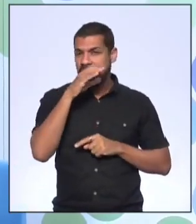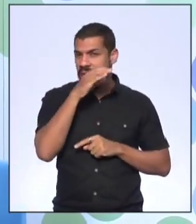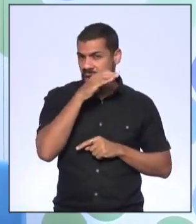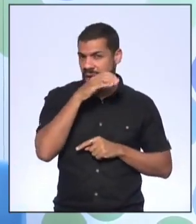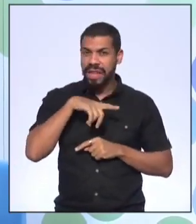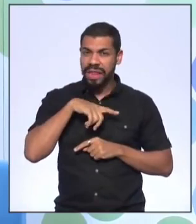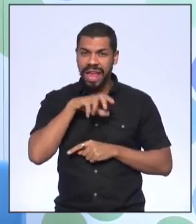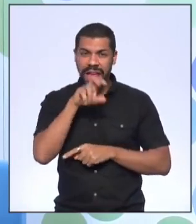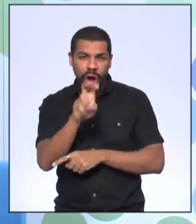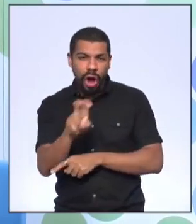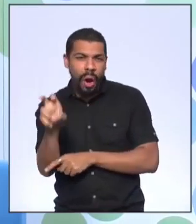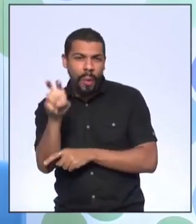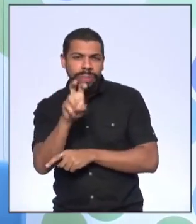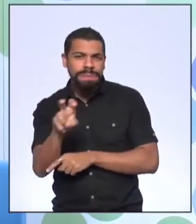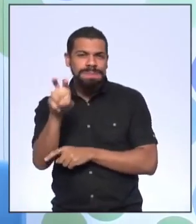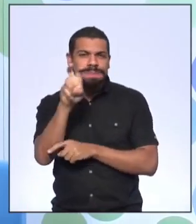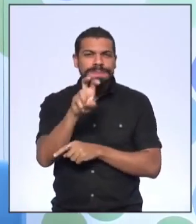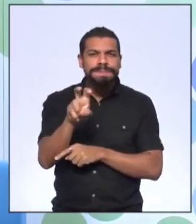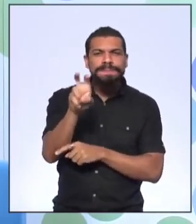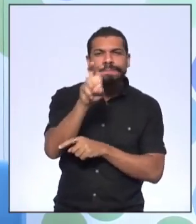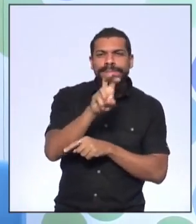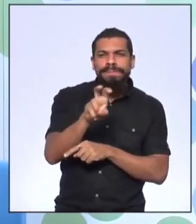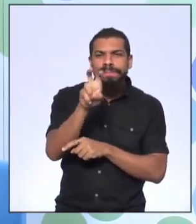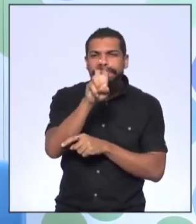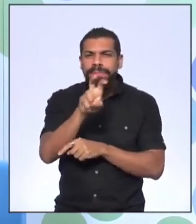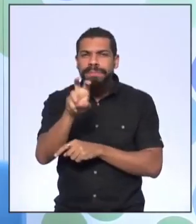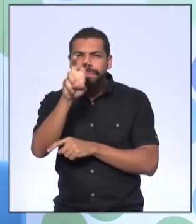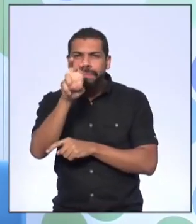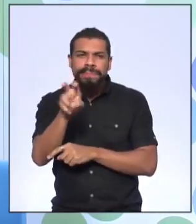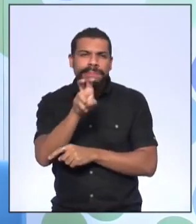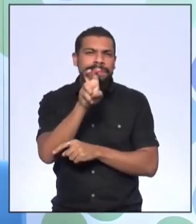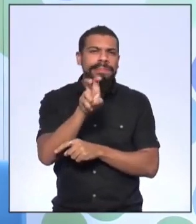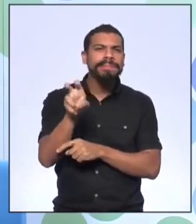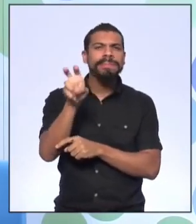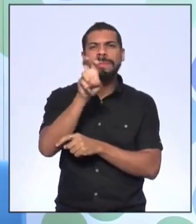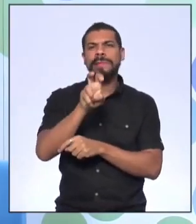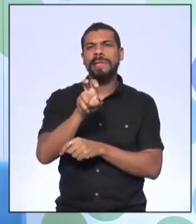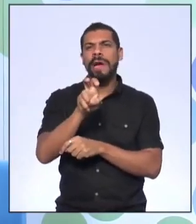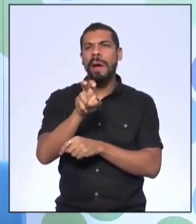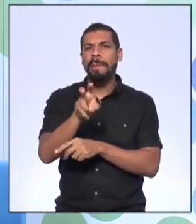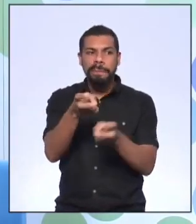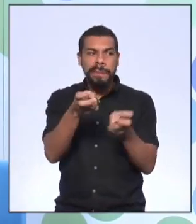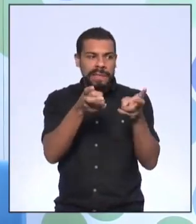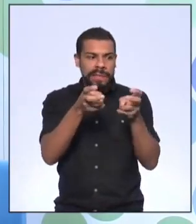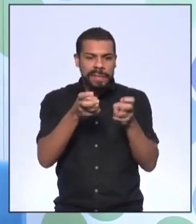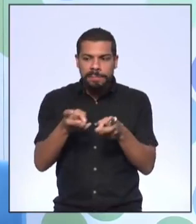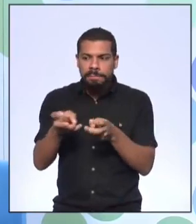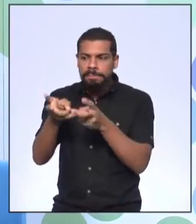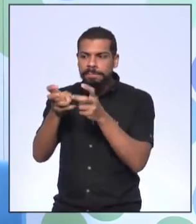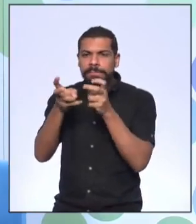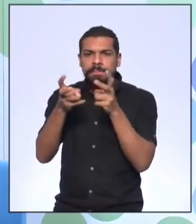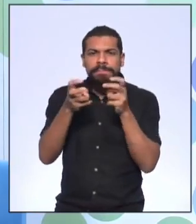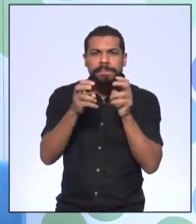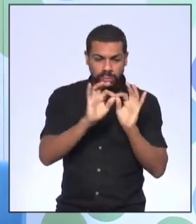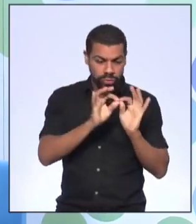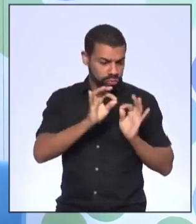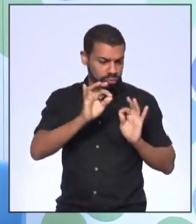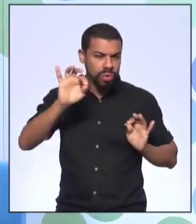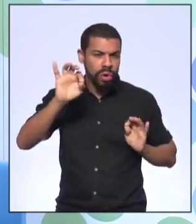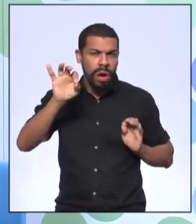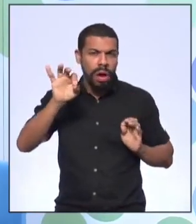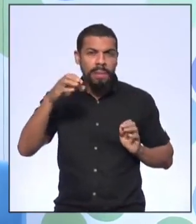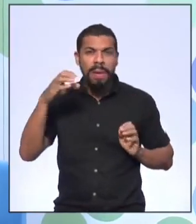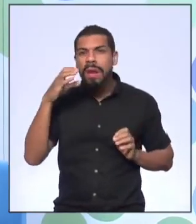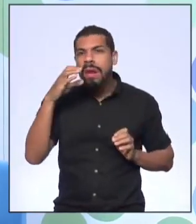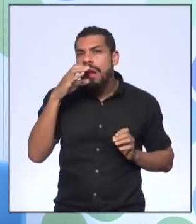tem sensores também de infravermelho perto do seu nariz, naquele sistema ali, que ela detecta, né, uma presa só à distância, né, no caso. Só pelo